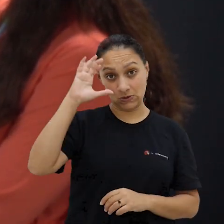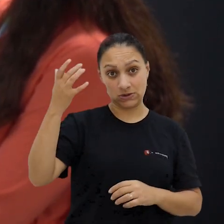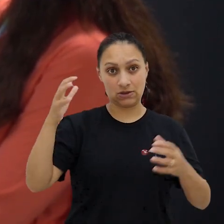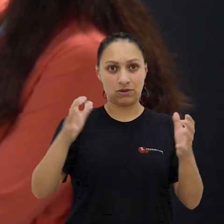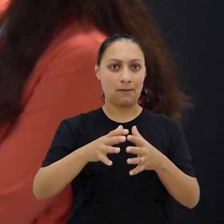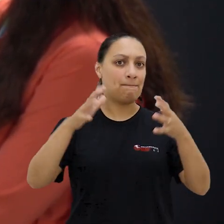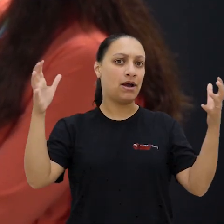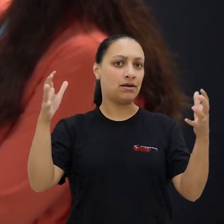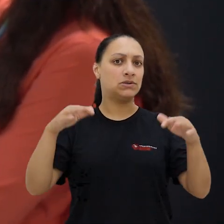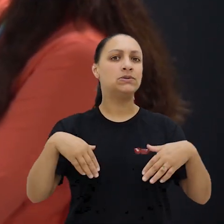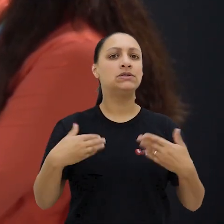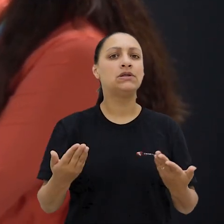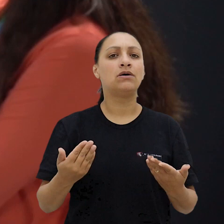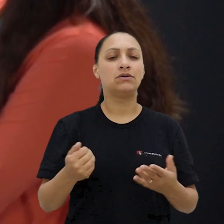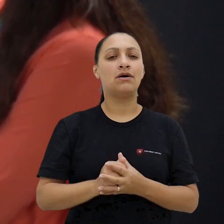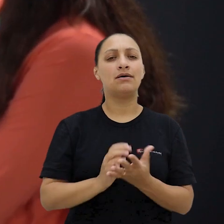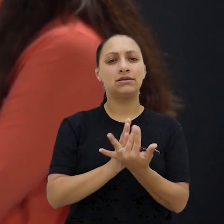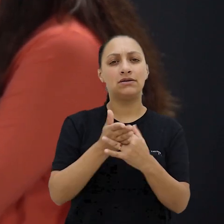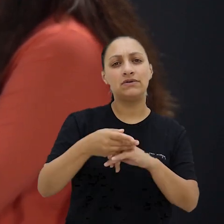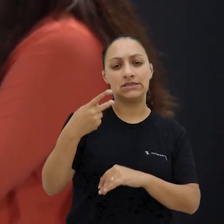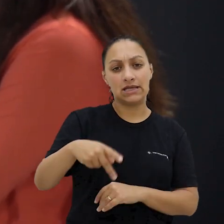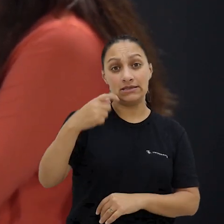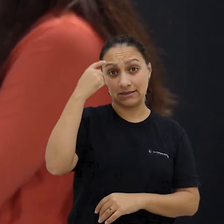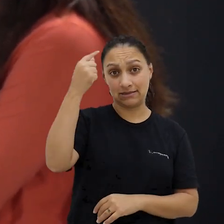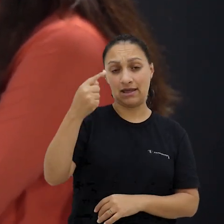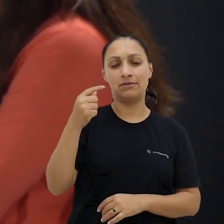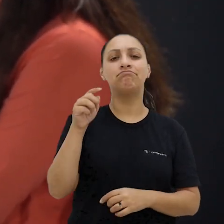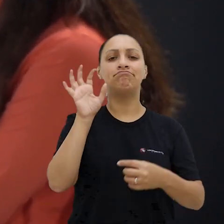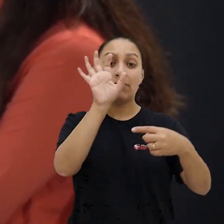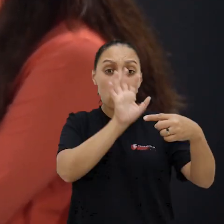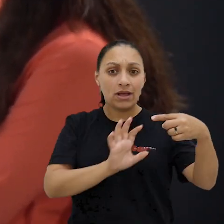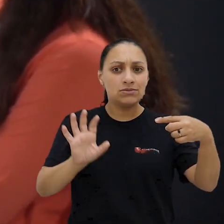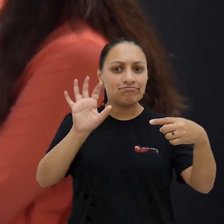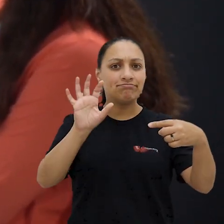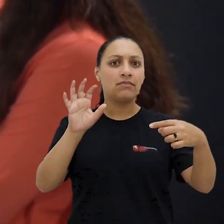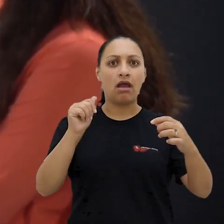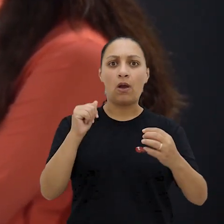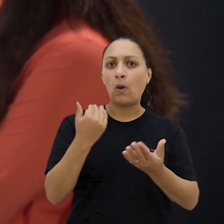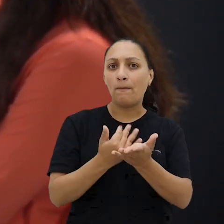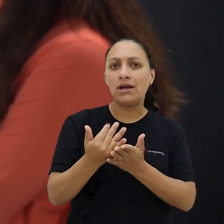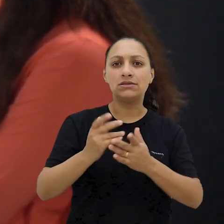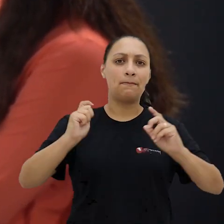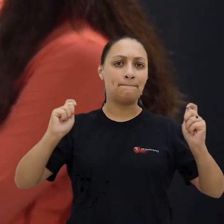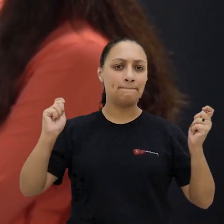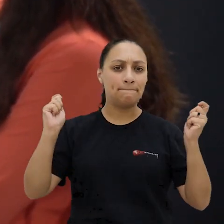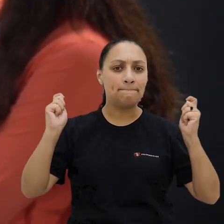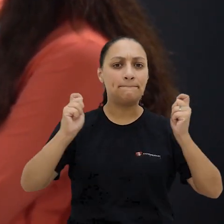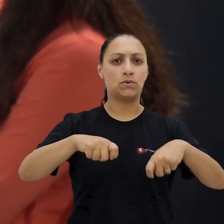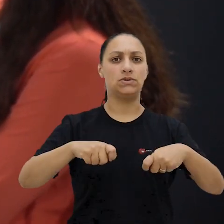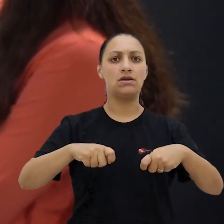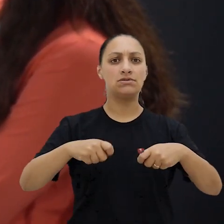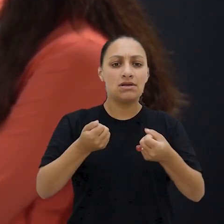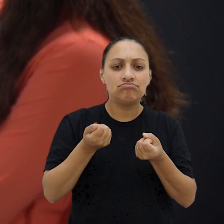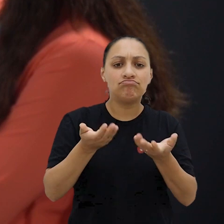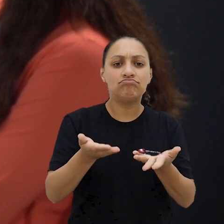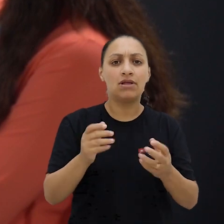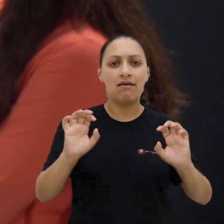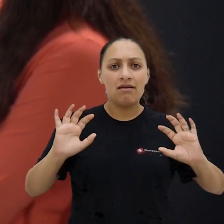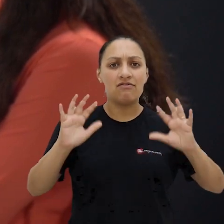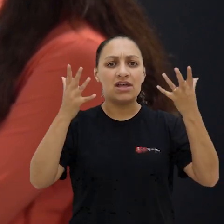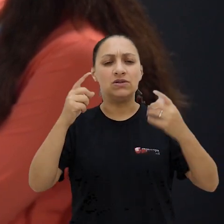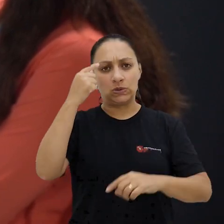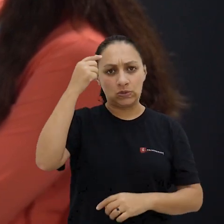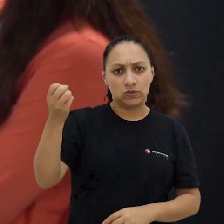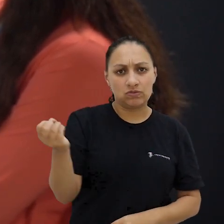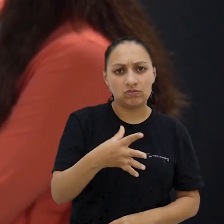é macro. Então, a partir dessas ideias, eu acho que o ecossistema potencializa muito, vem muito dos eventos